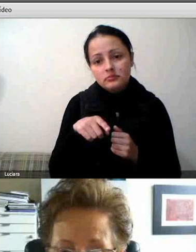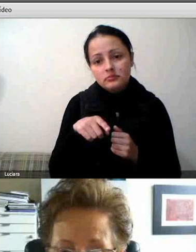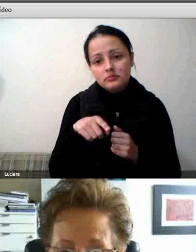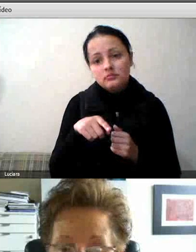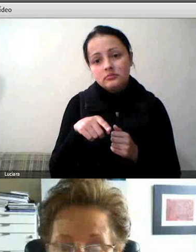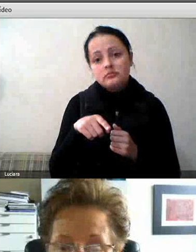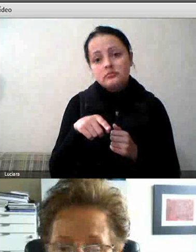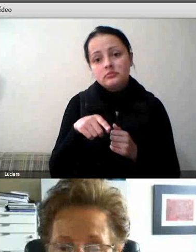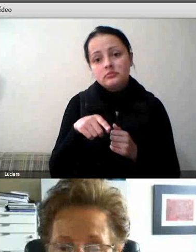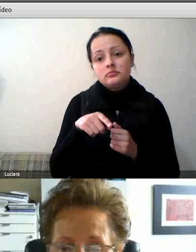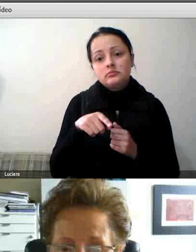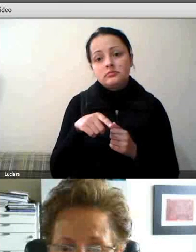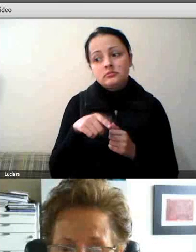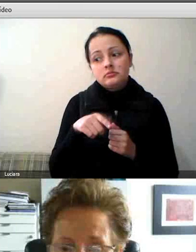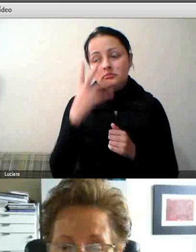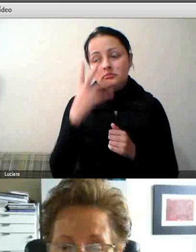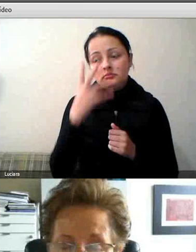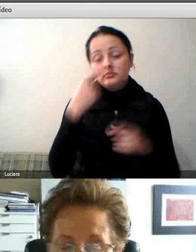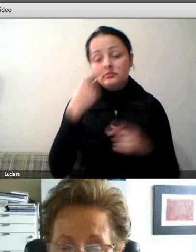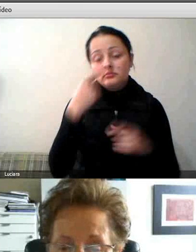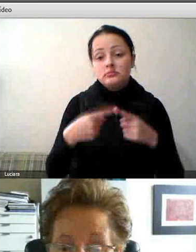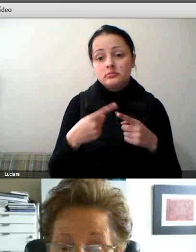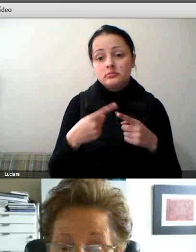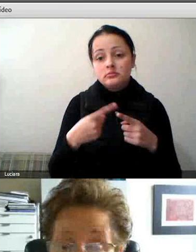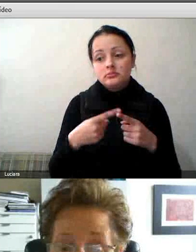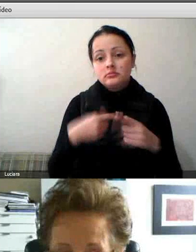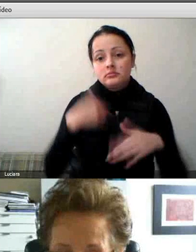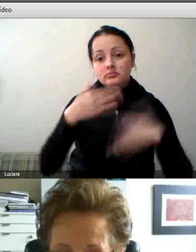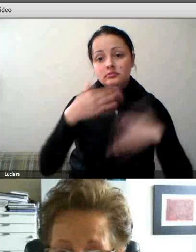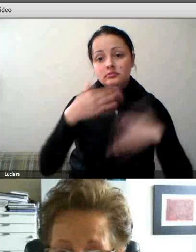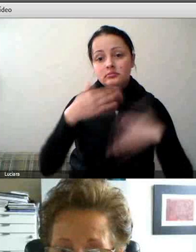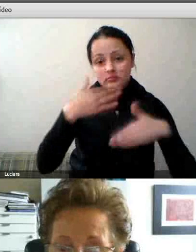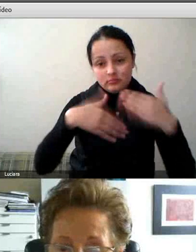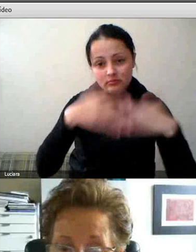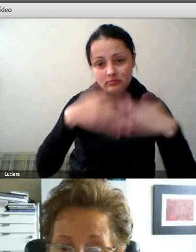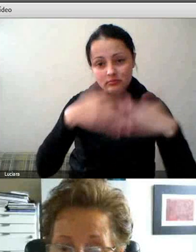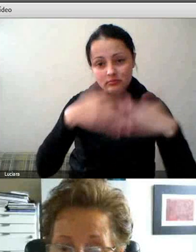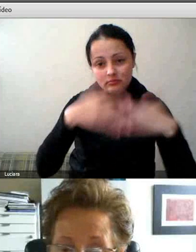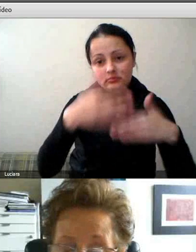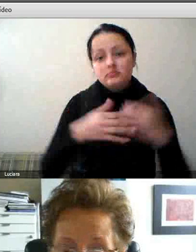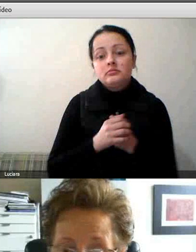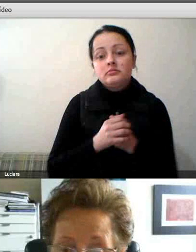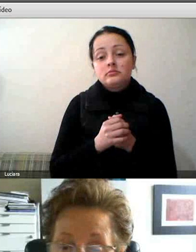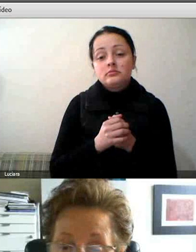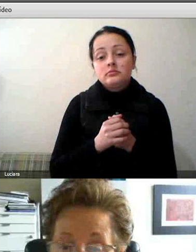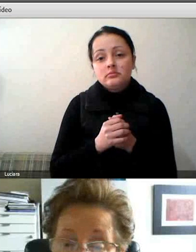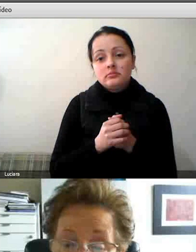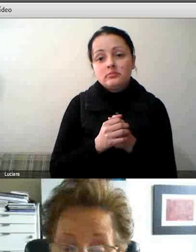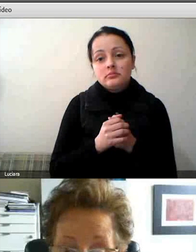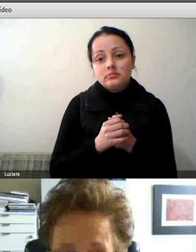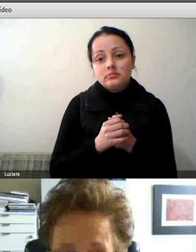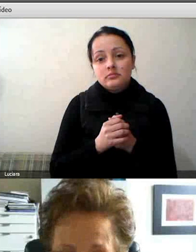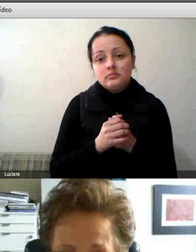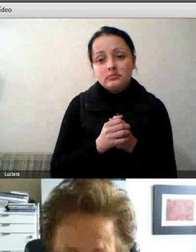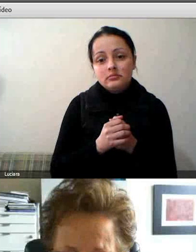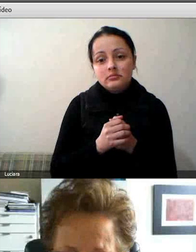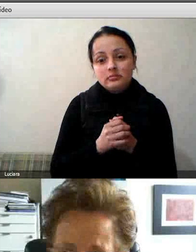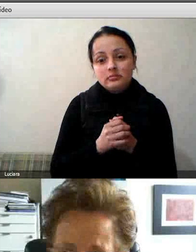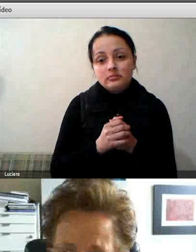recursos para se desenvolver e conseguir o desenvolvimento social, conseguir o bem-estar, o equilíbrio